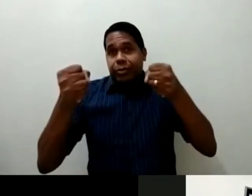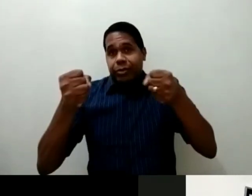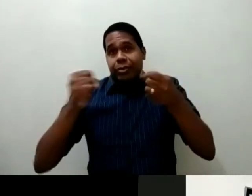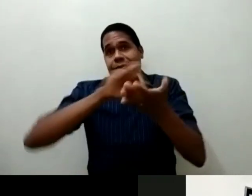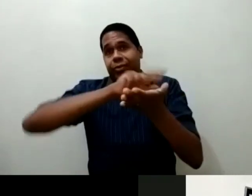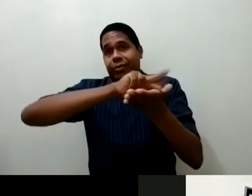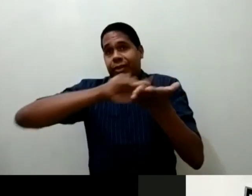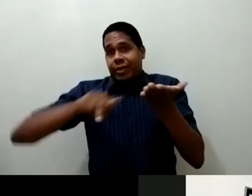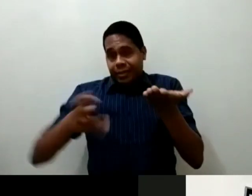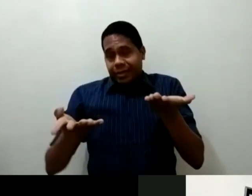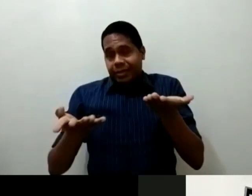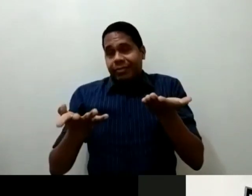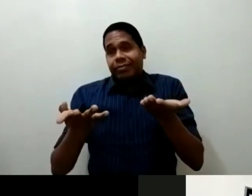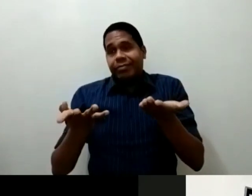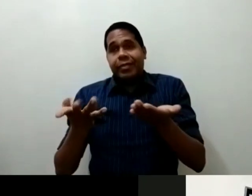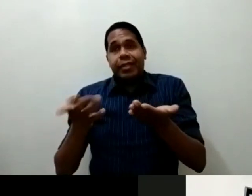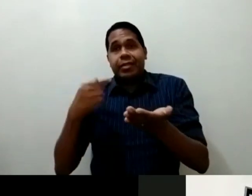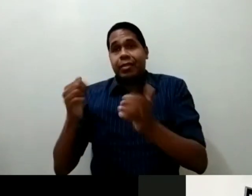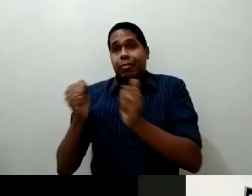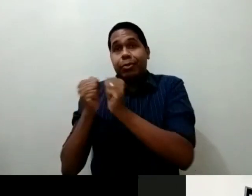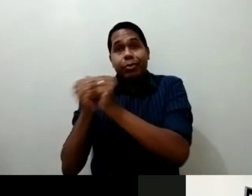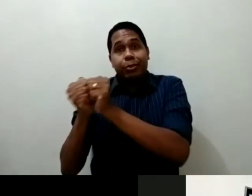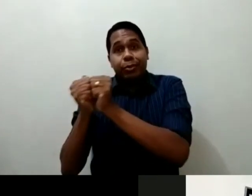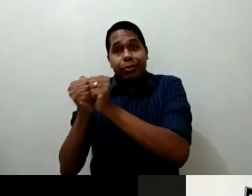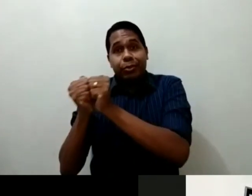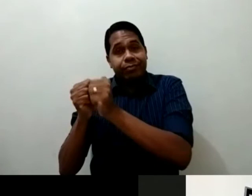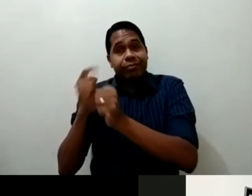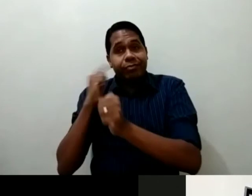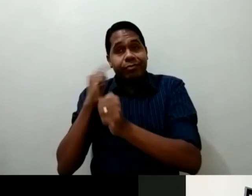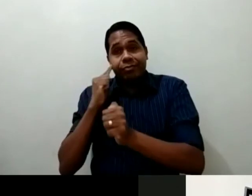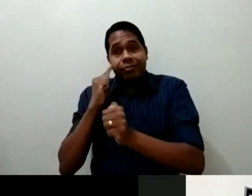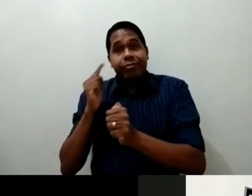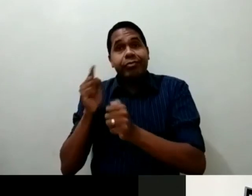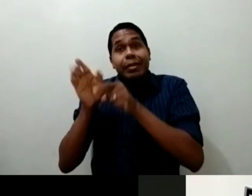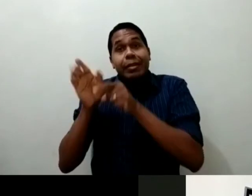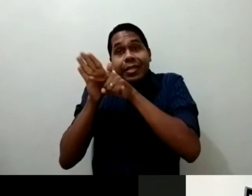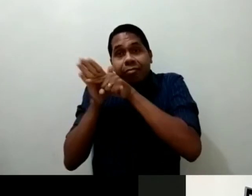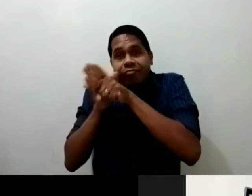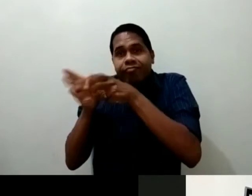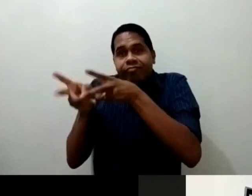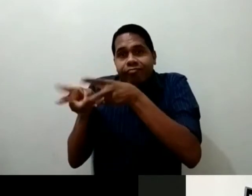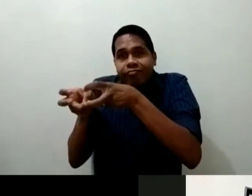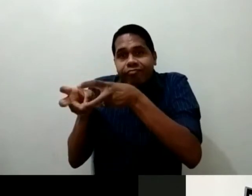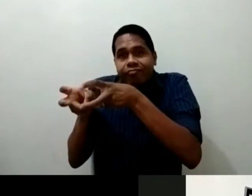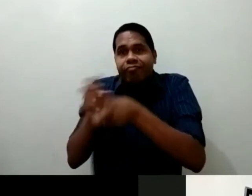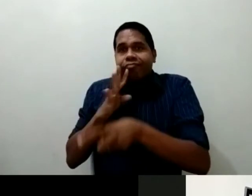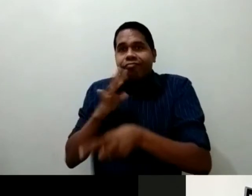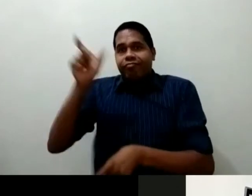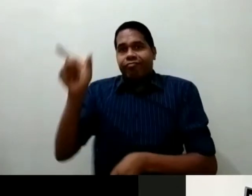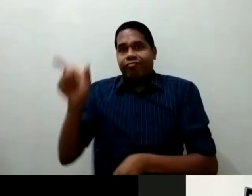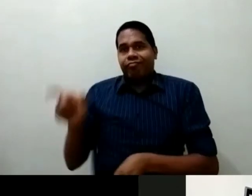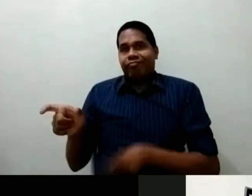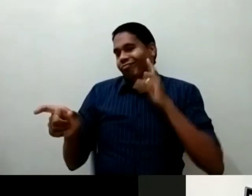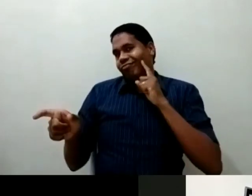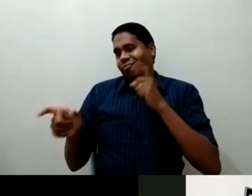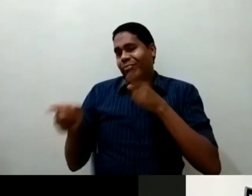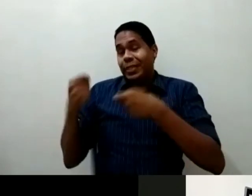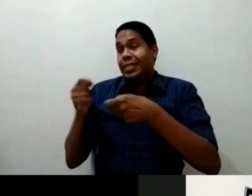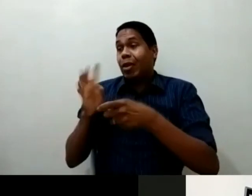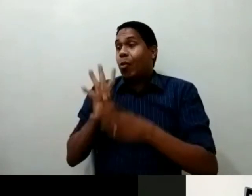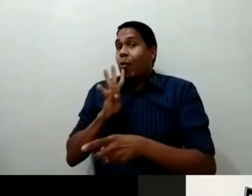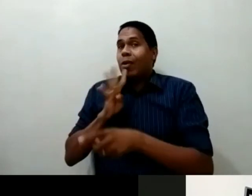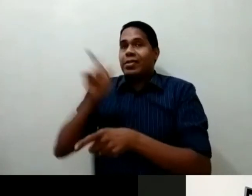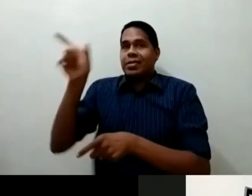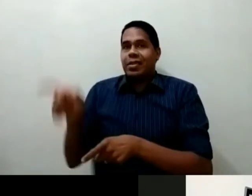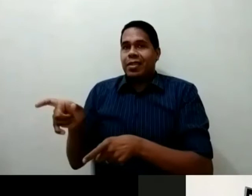Eu acredito que precisa do esforço de todos, né? Tanto dos surdos também como